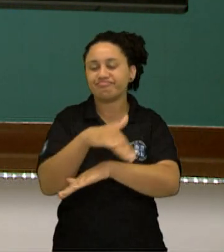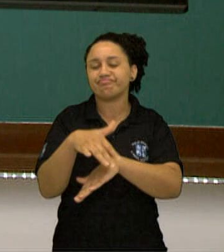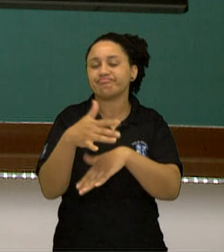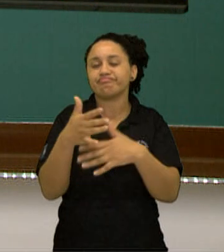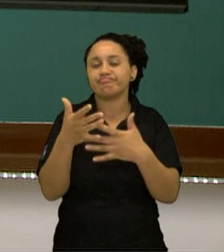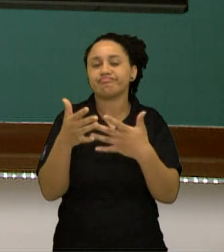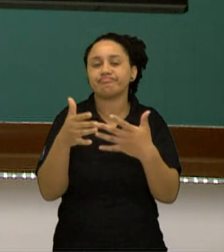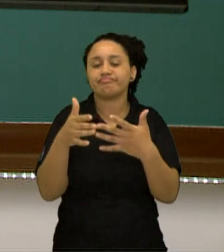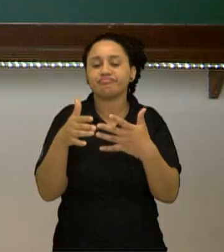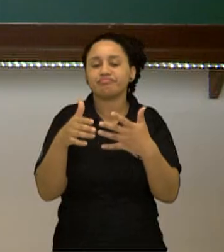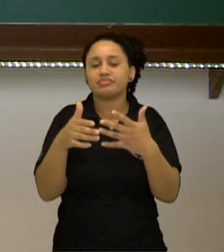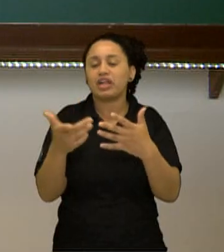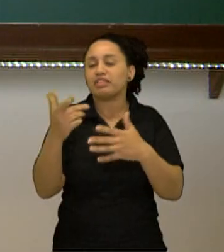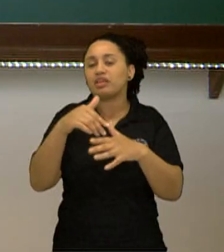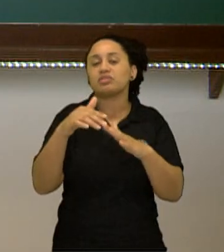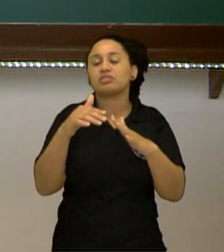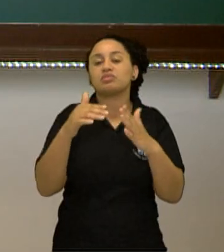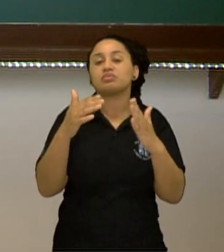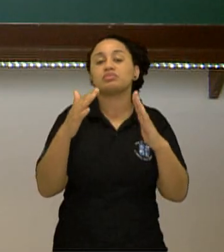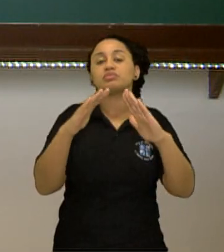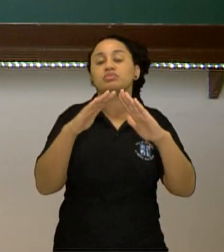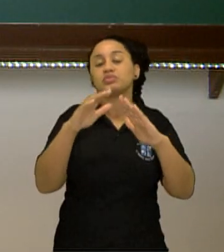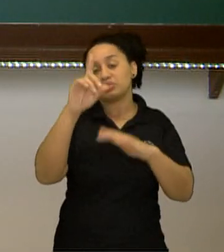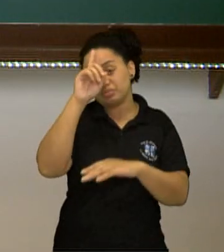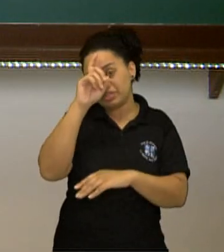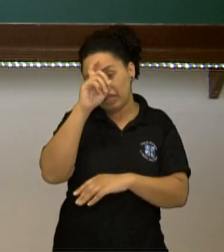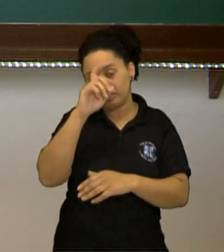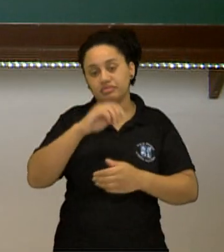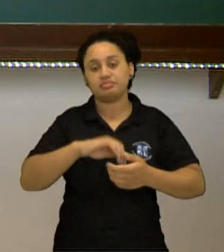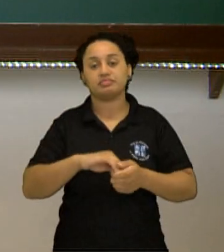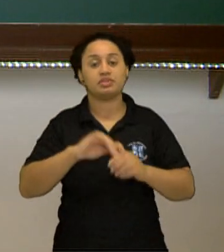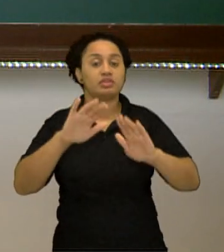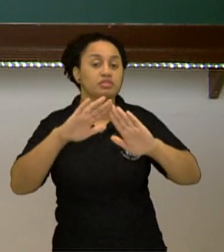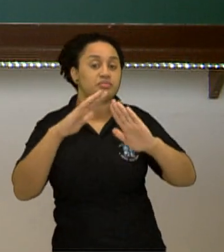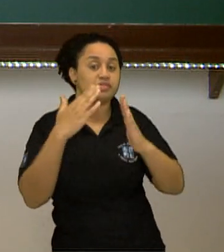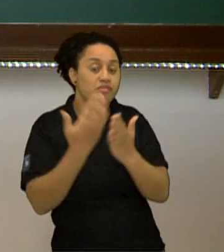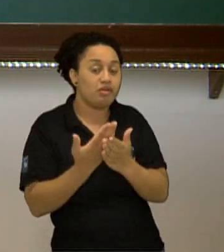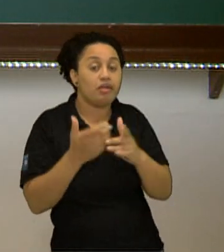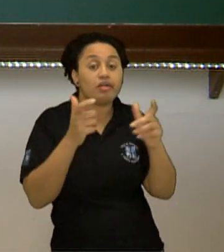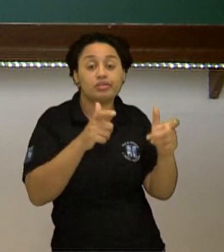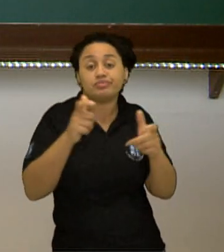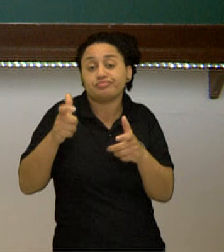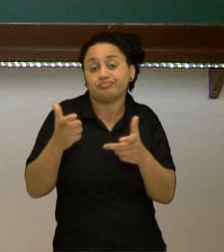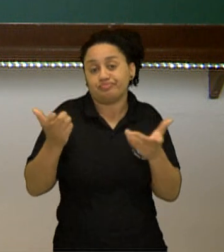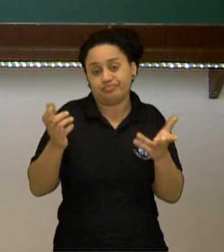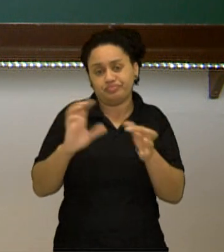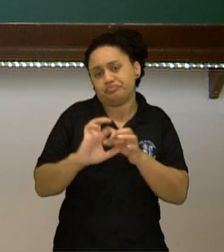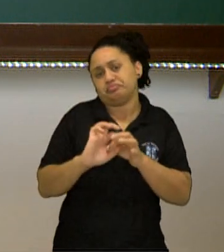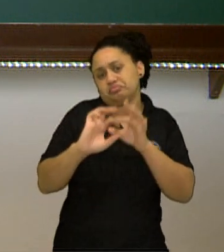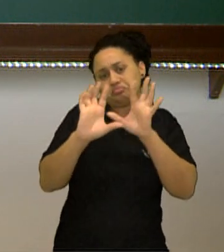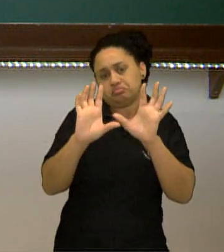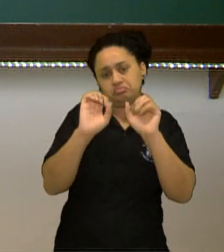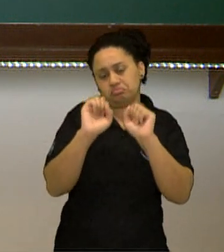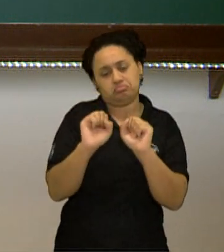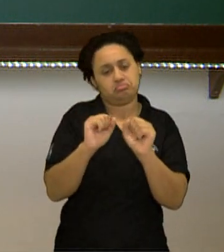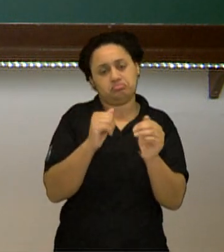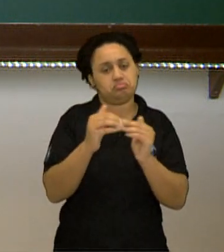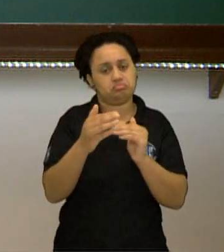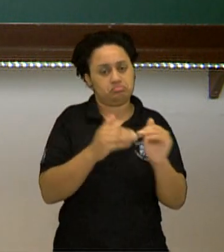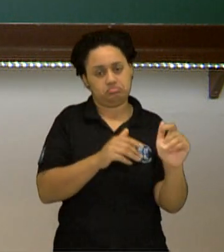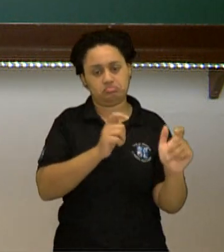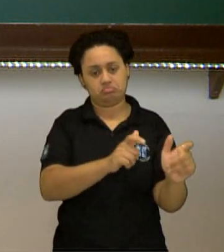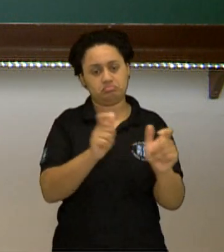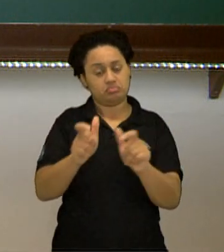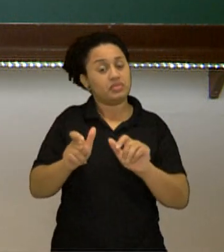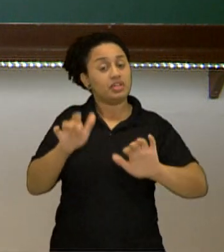Dentro de um hospital? Dentro de uma escola? O espaço é livre dentro do conto. Tudo vai depender